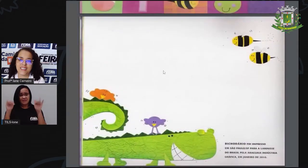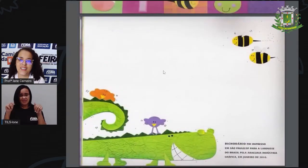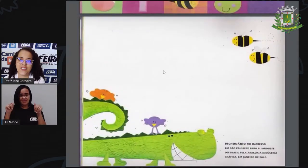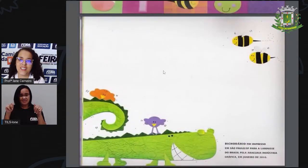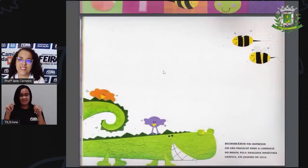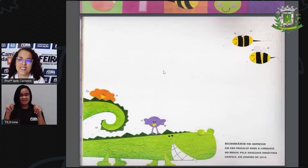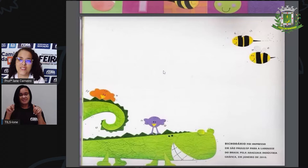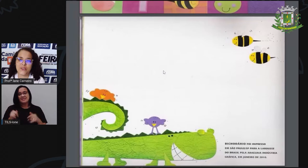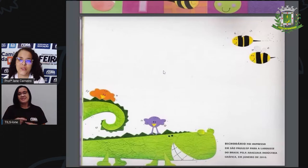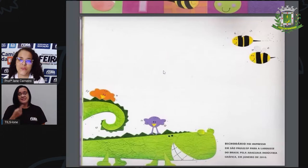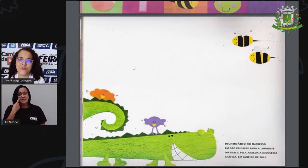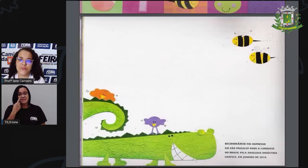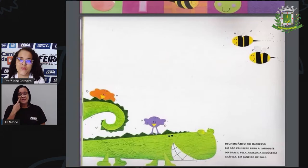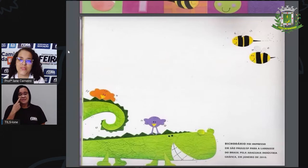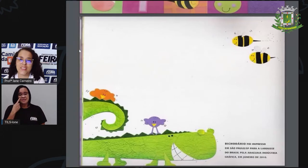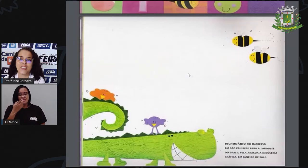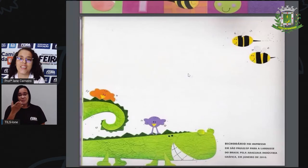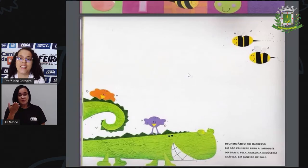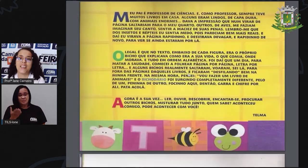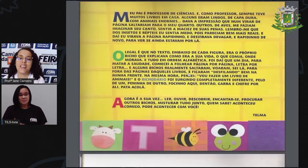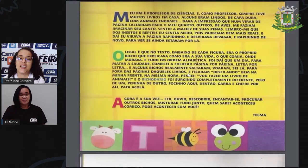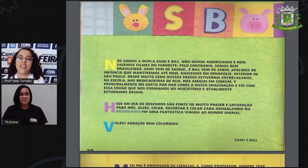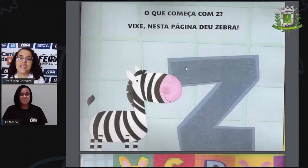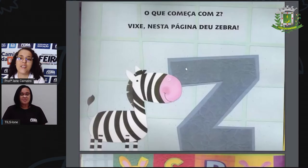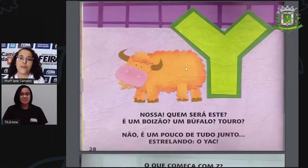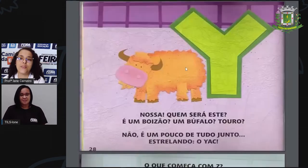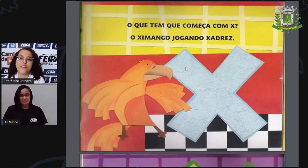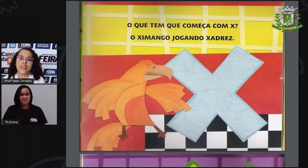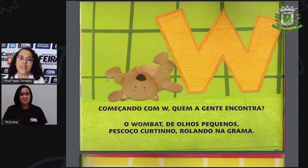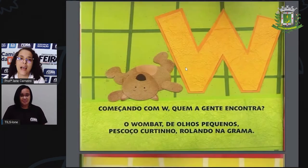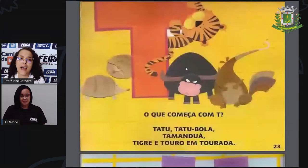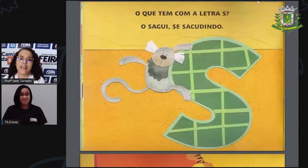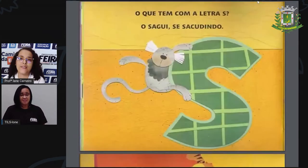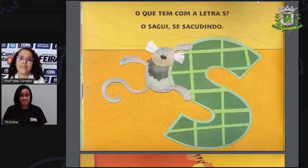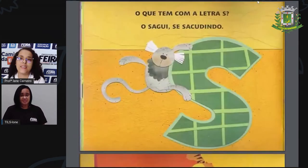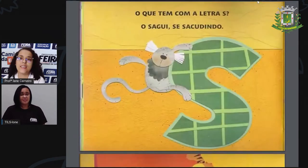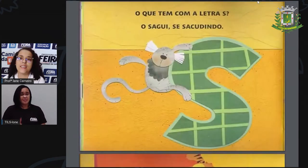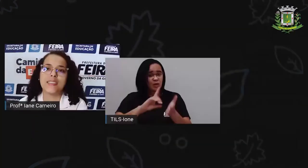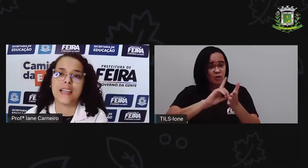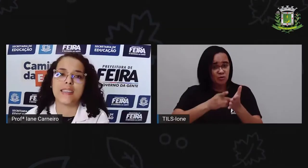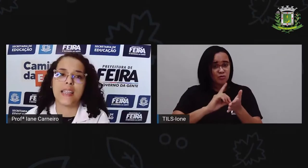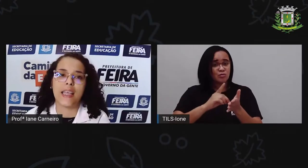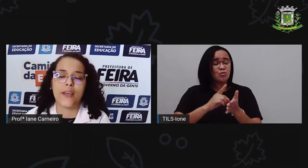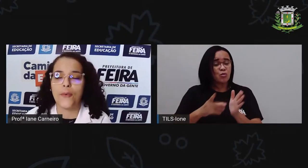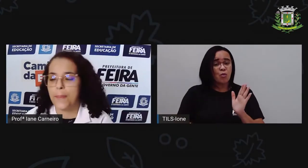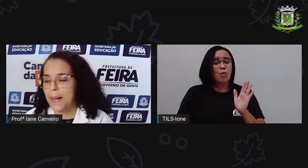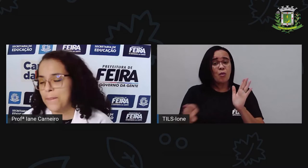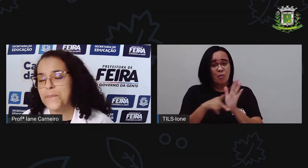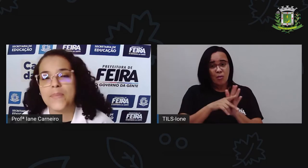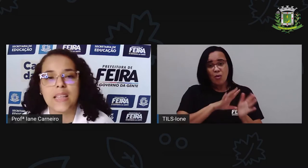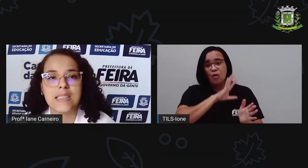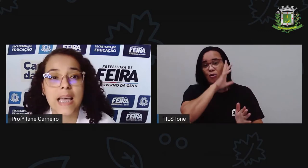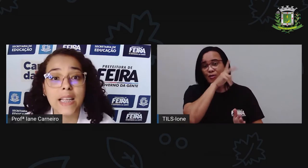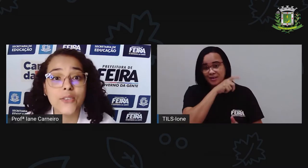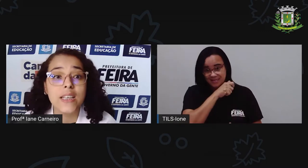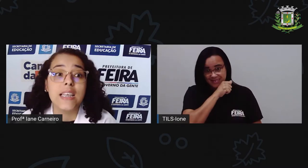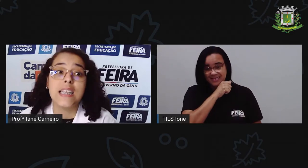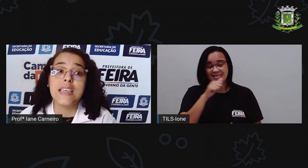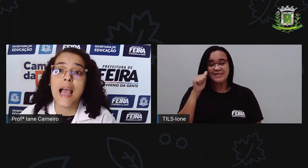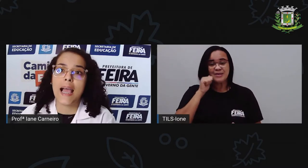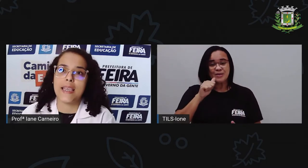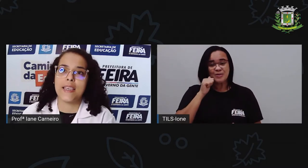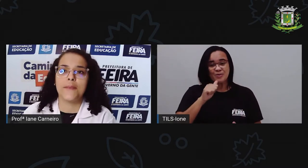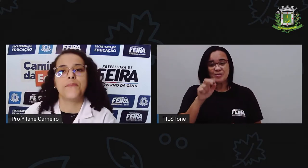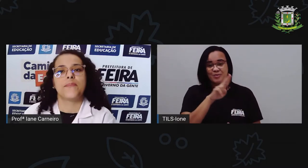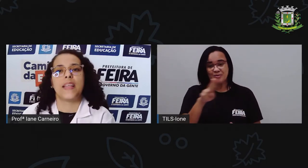Enfim, olha só. Esse é o bichodário da Thelma, certo?